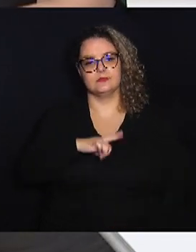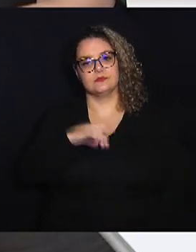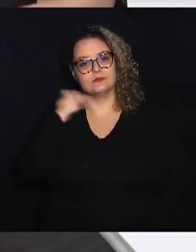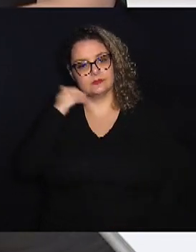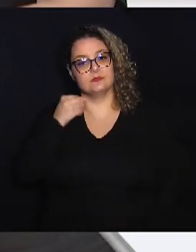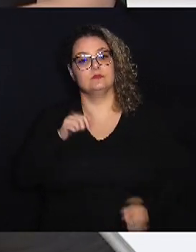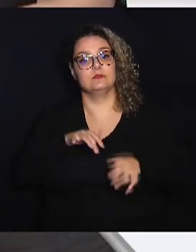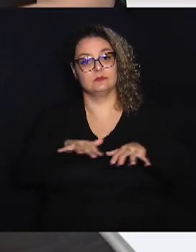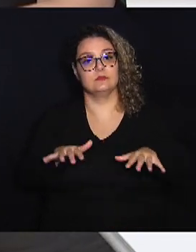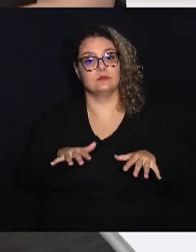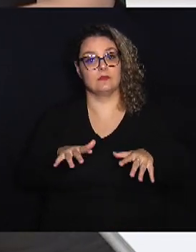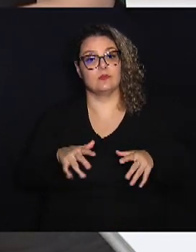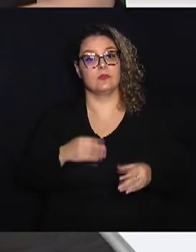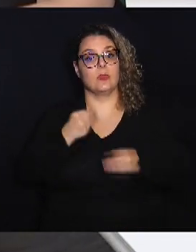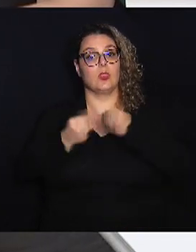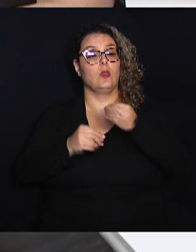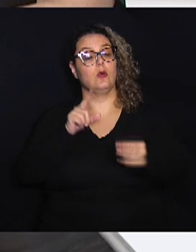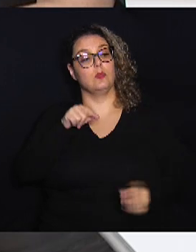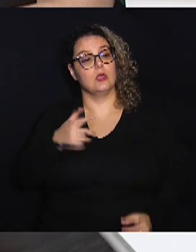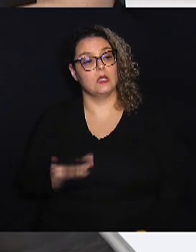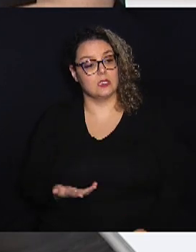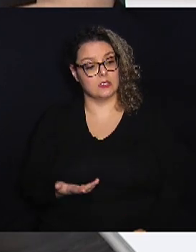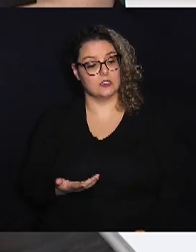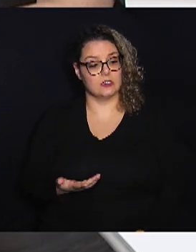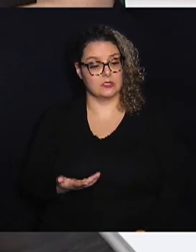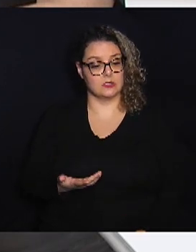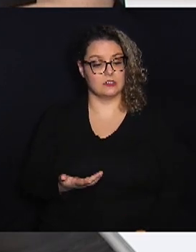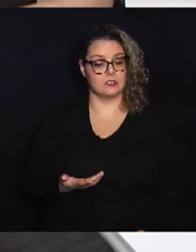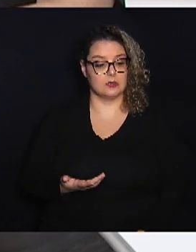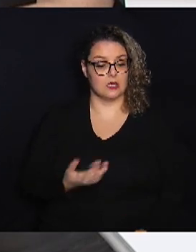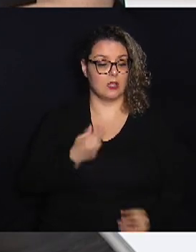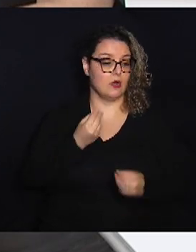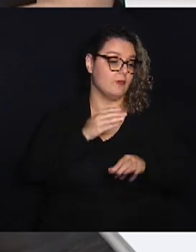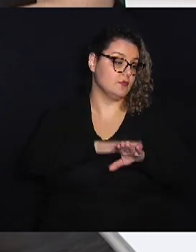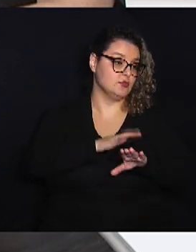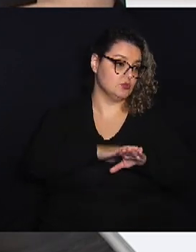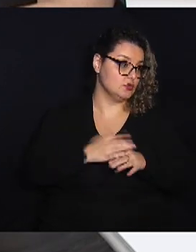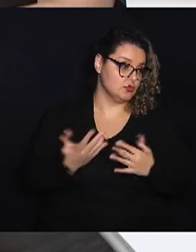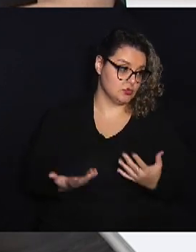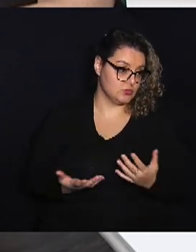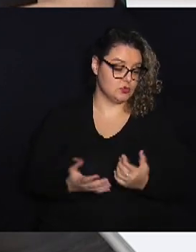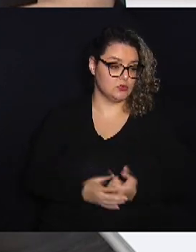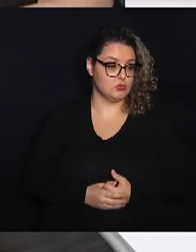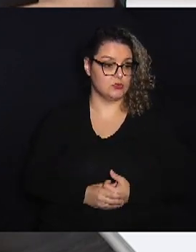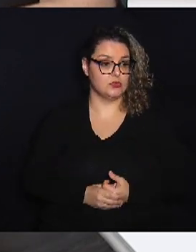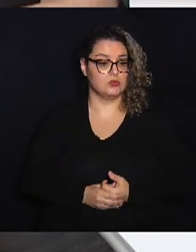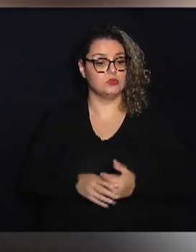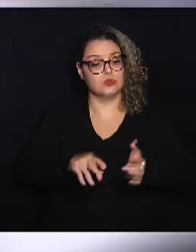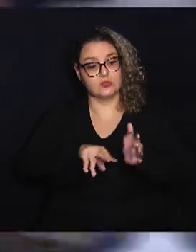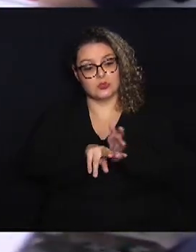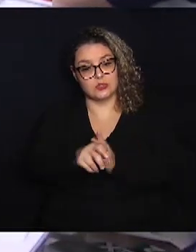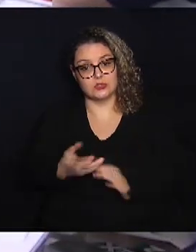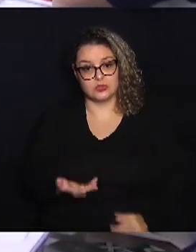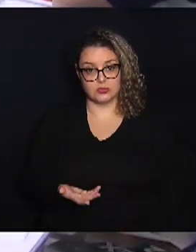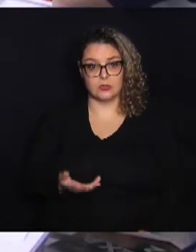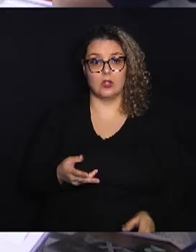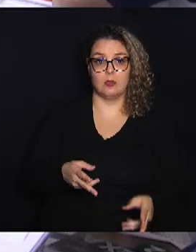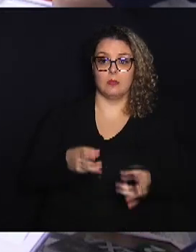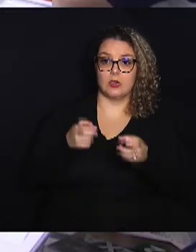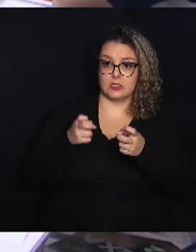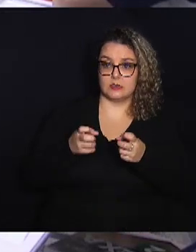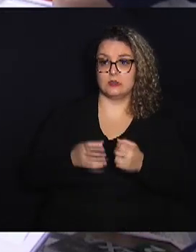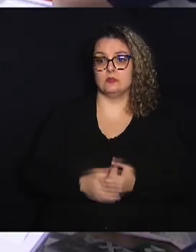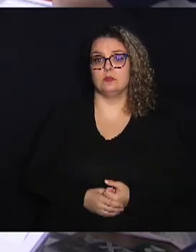experiência. Portanto, como que funciona aí essa questão de diagnosticar,